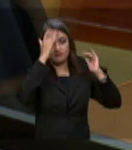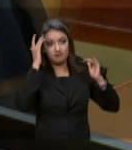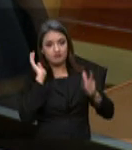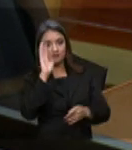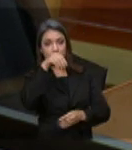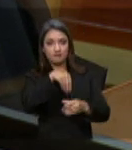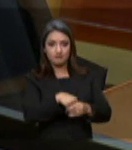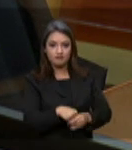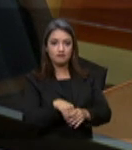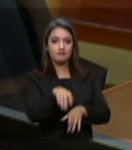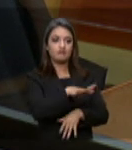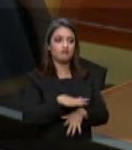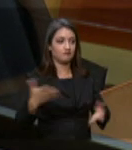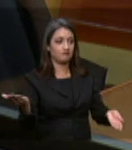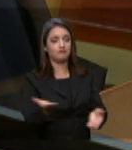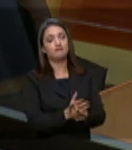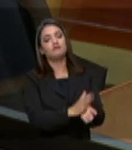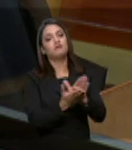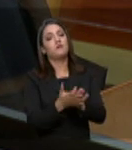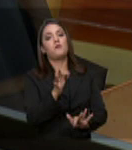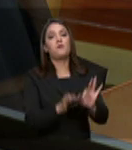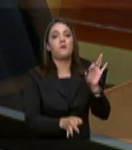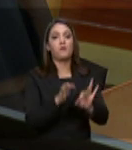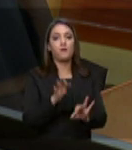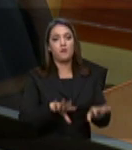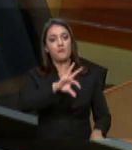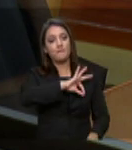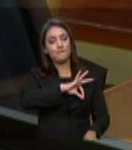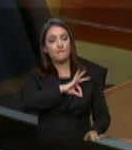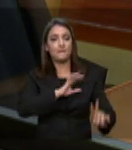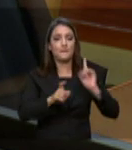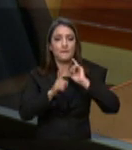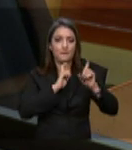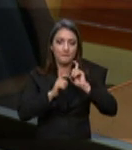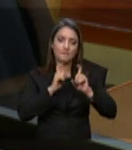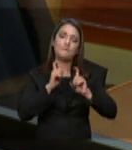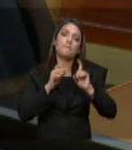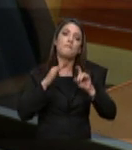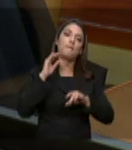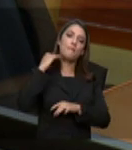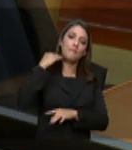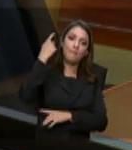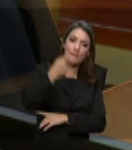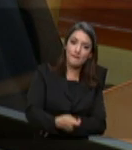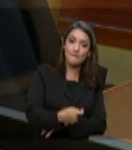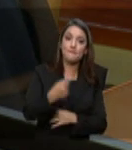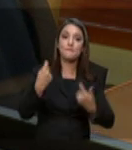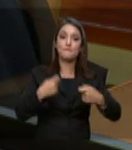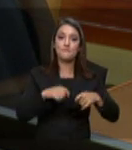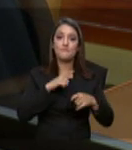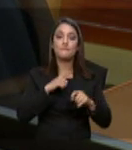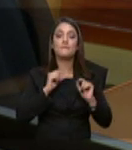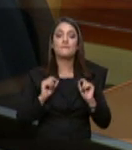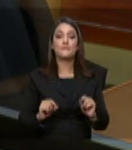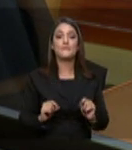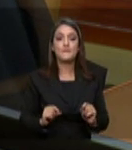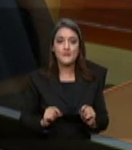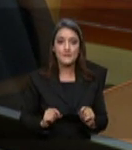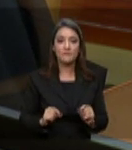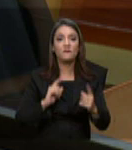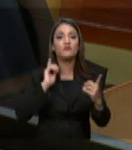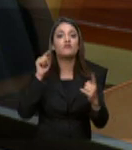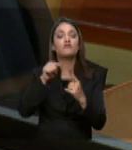ou é chamada a intervir em processo judicial policial administrativo ou em juízo arbitral deve estar presente o especial fim